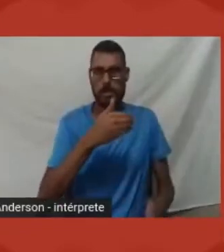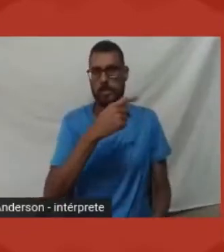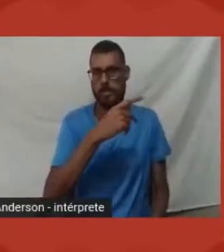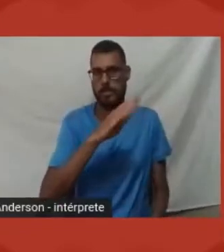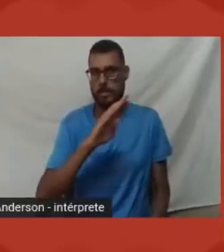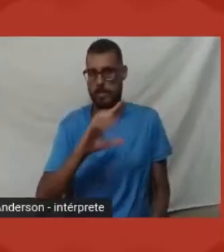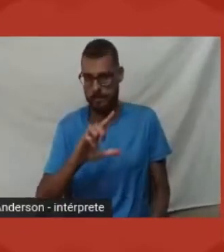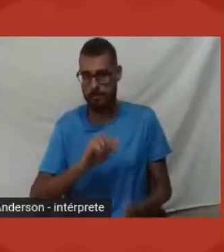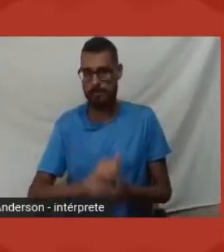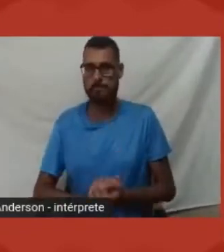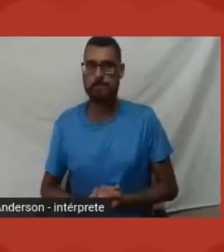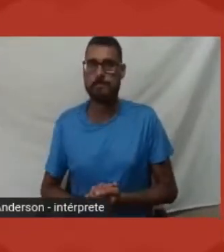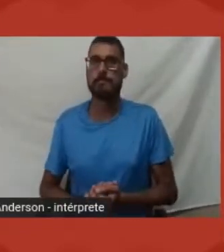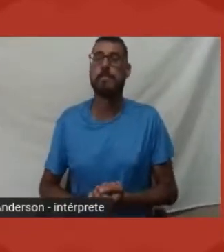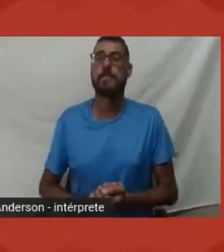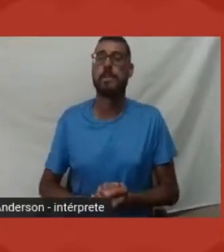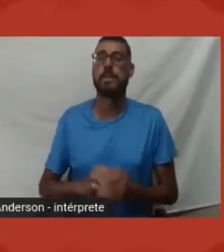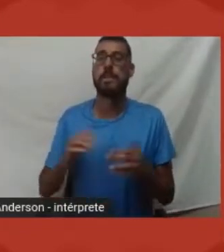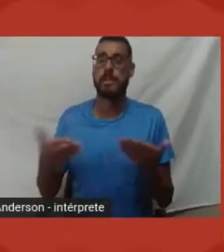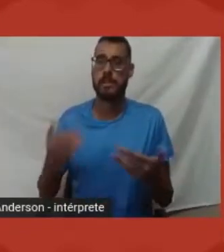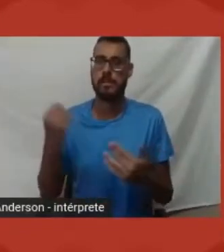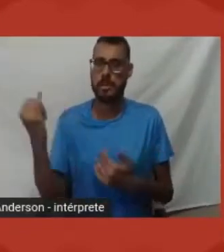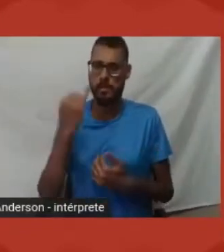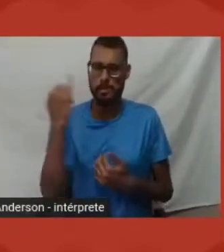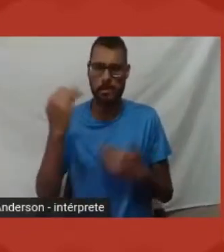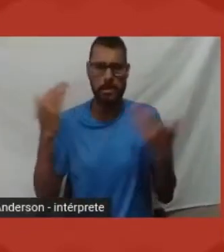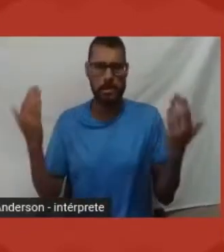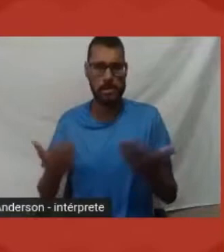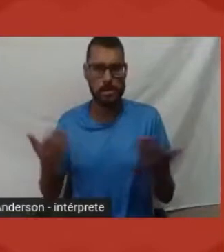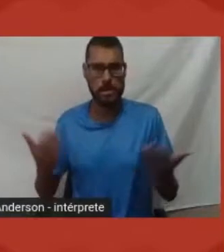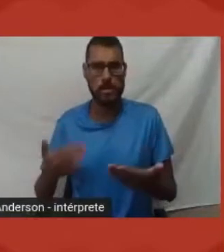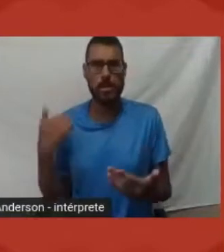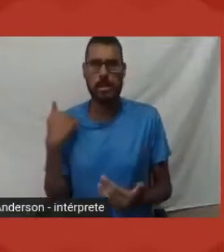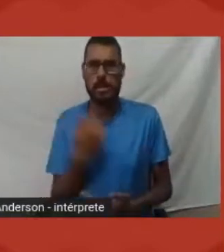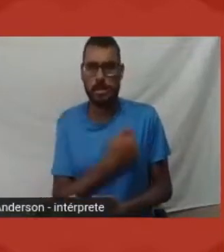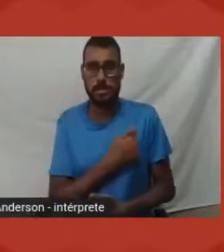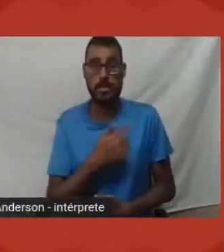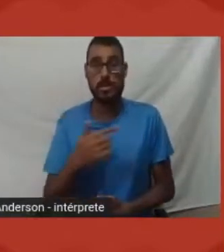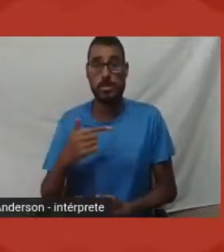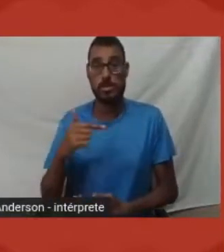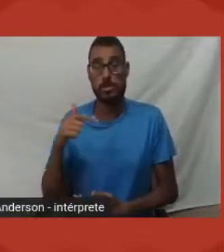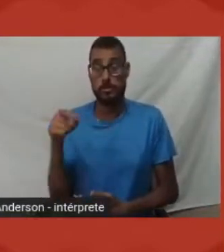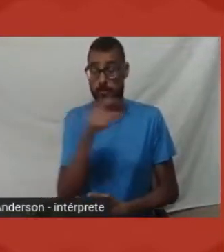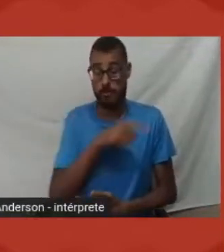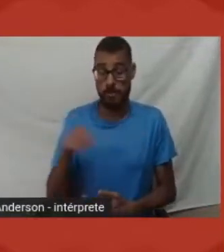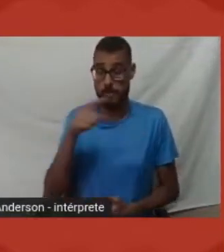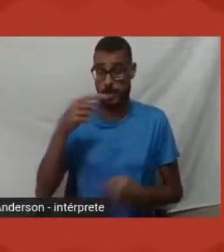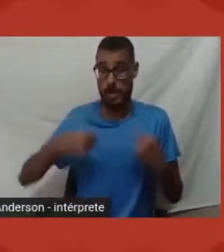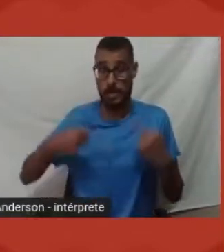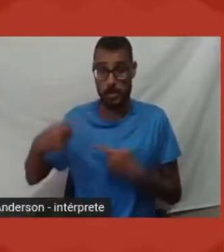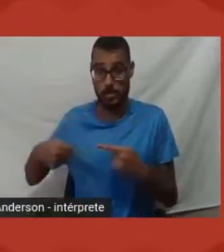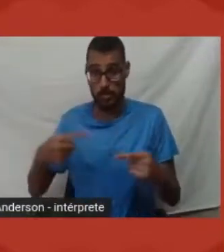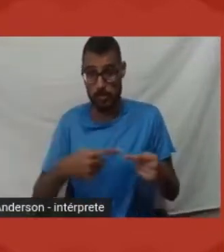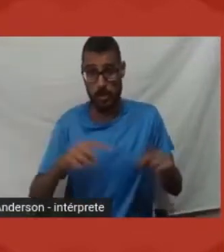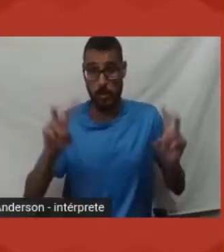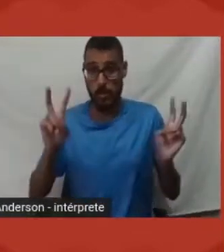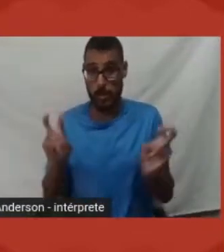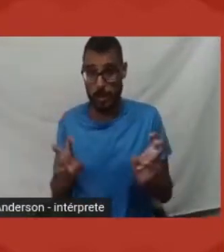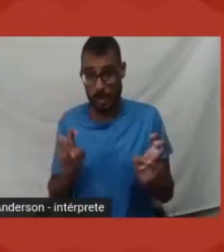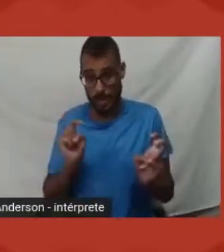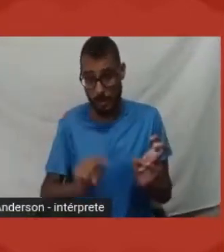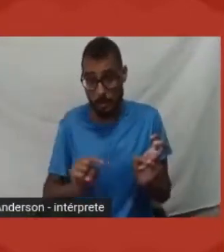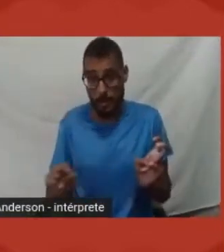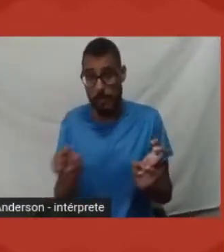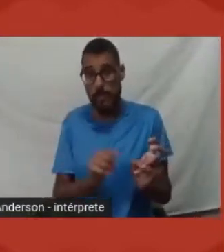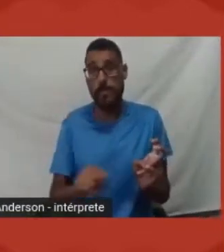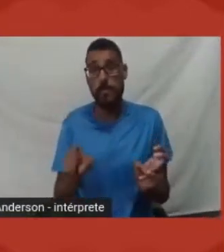É importante, pessoal, agora que vocês, nessa discussão do tema, que vocês